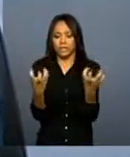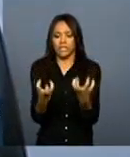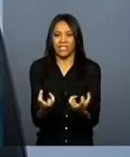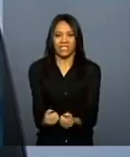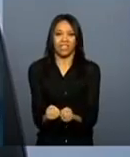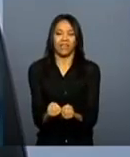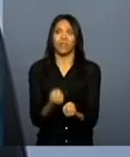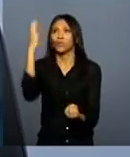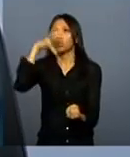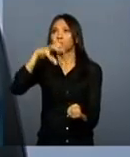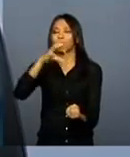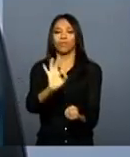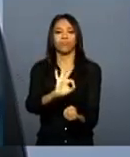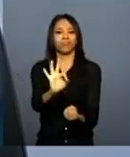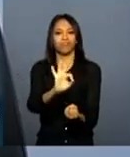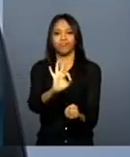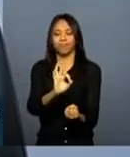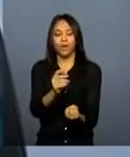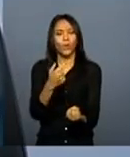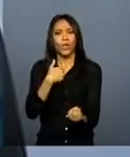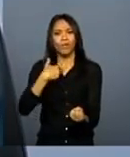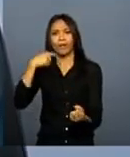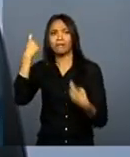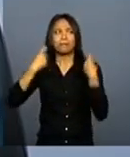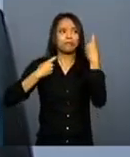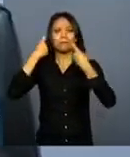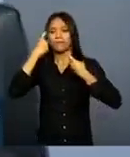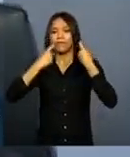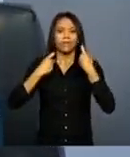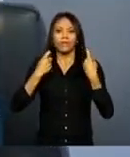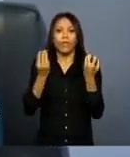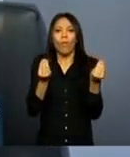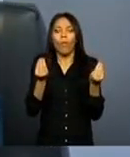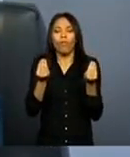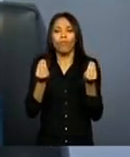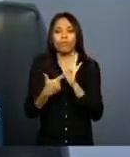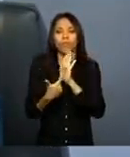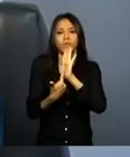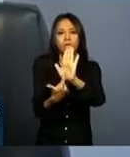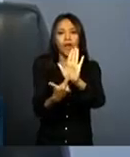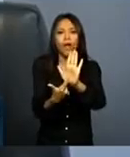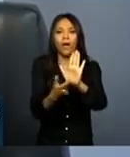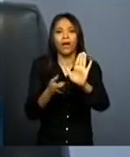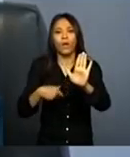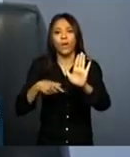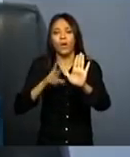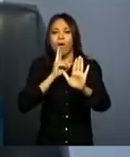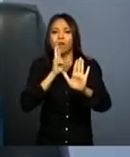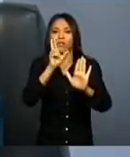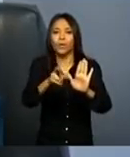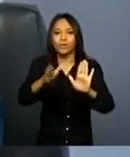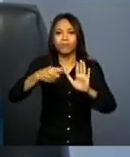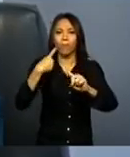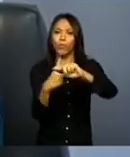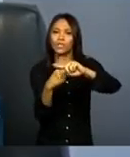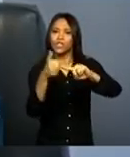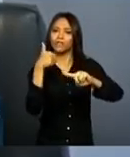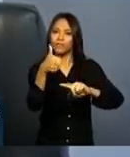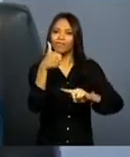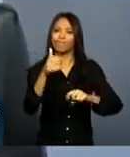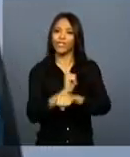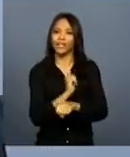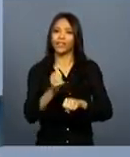a coisa que mais me desesperava era que a gente não ia poder mostrar os resultados do plano e mostrar que a estratégia já estava